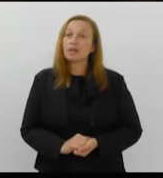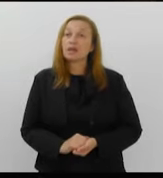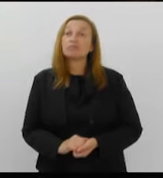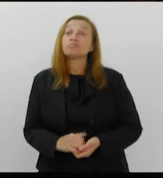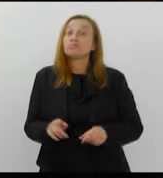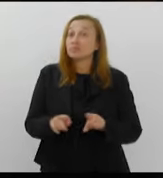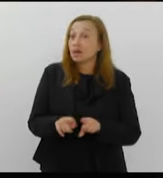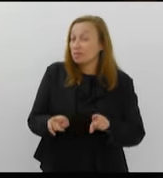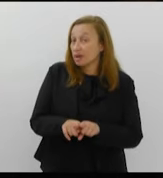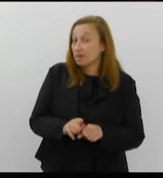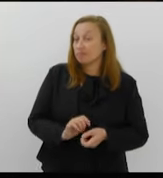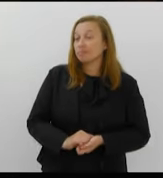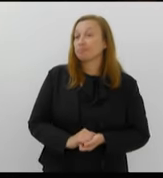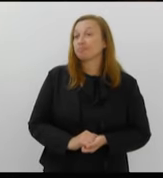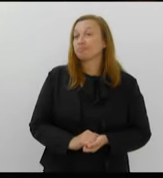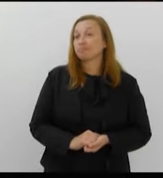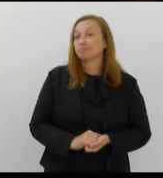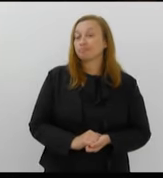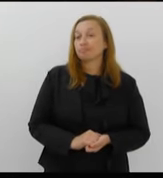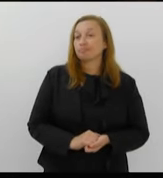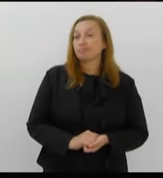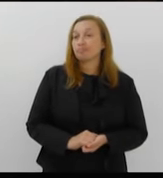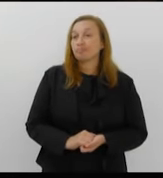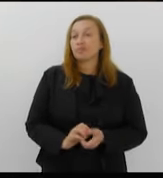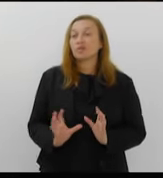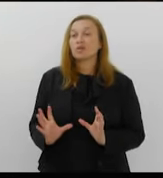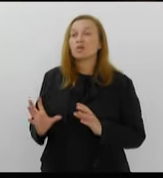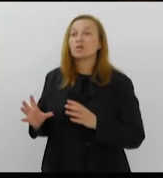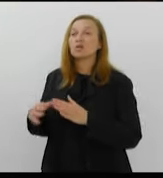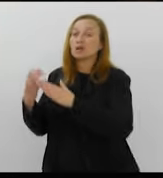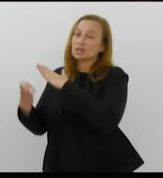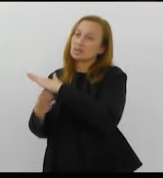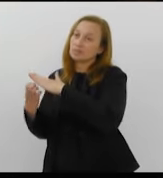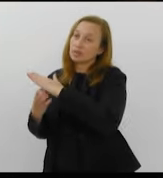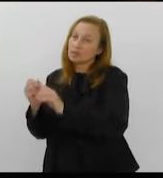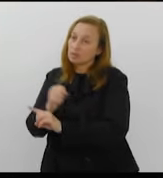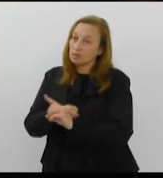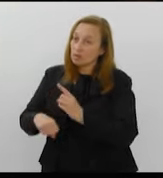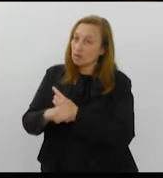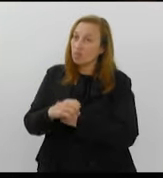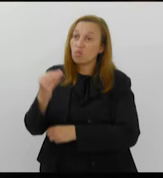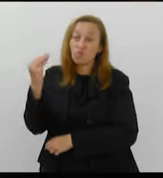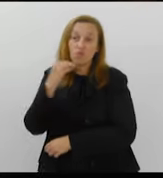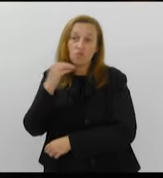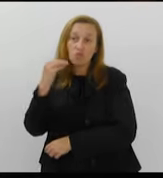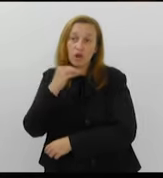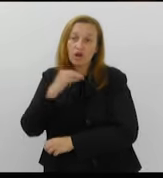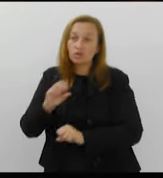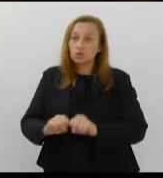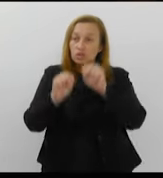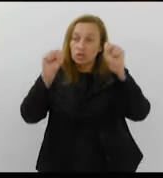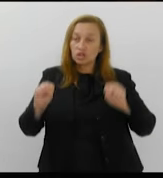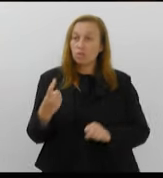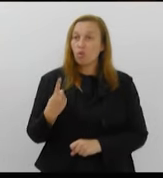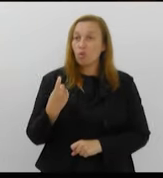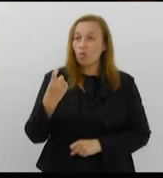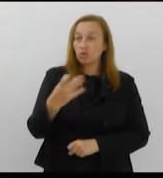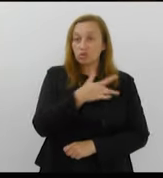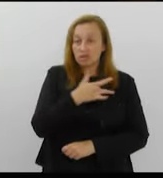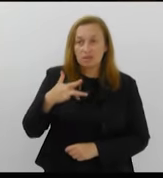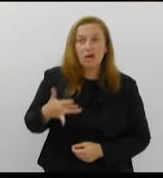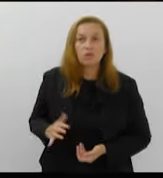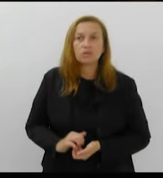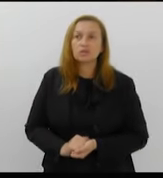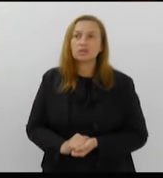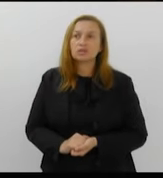Além disso, as organizações sociais enfraqueceram o Sistema Único de Saúde, fazendo